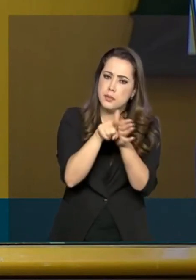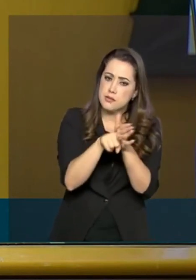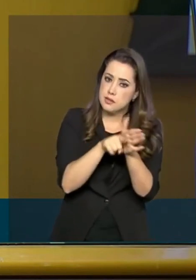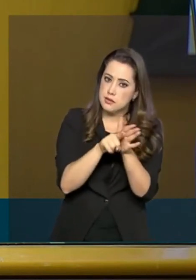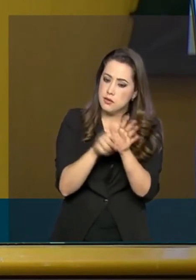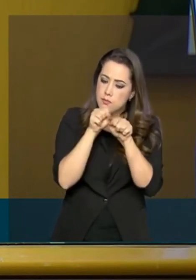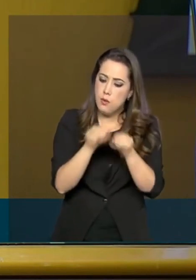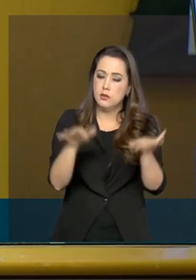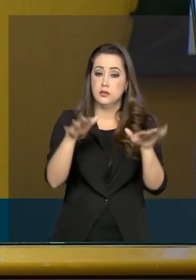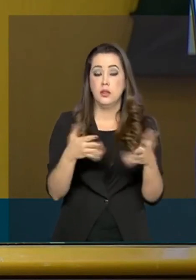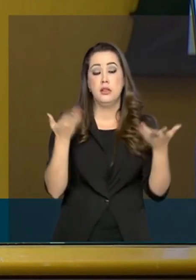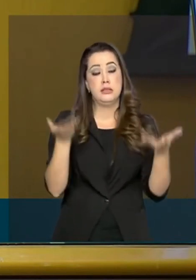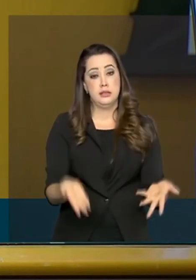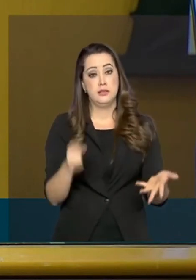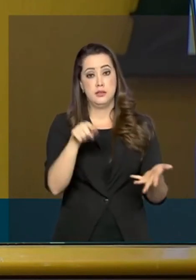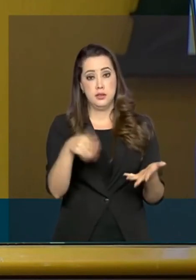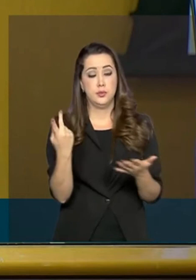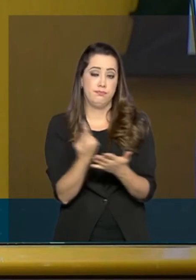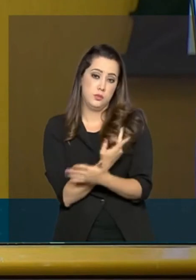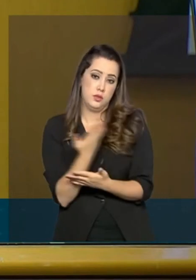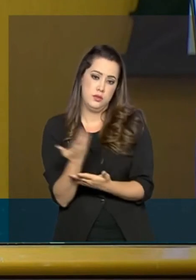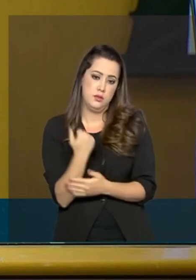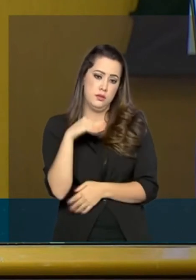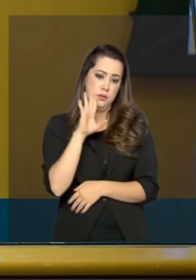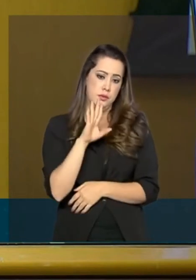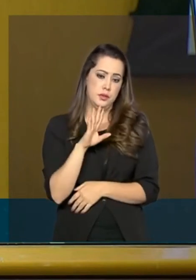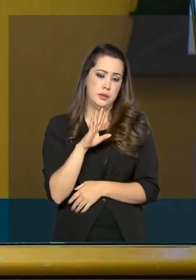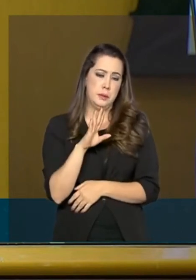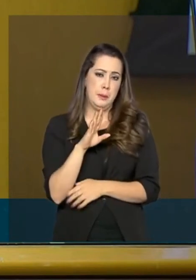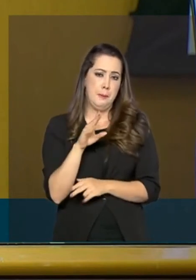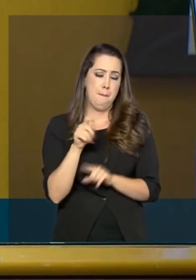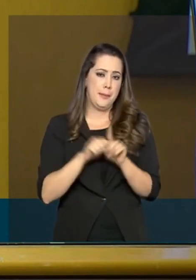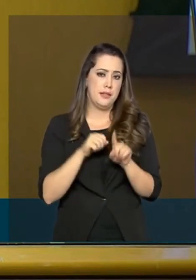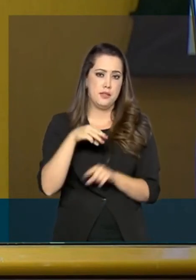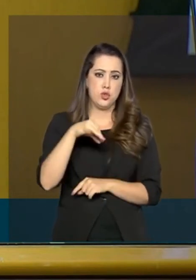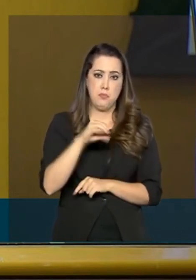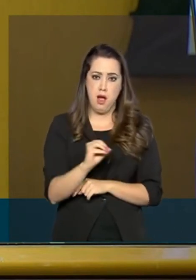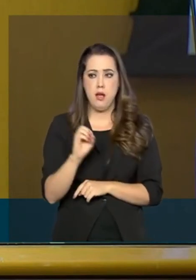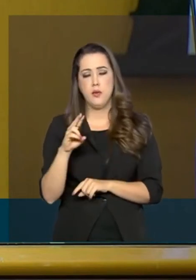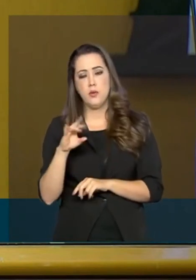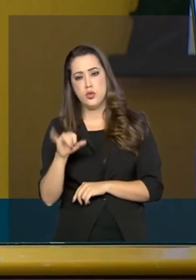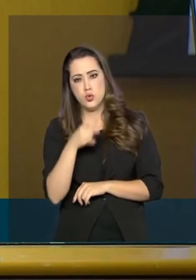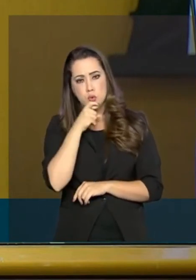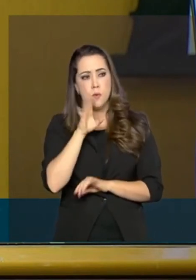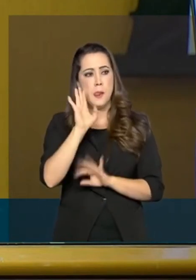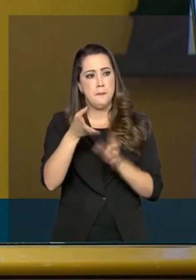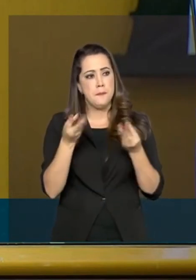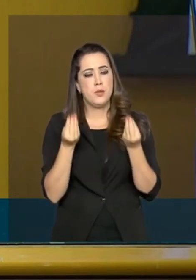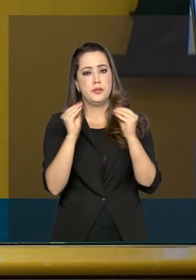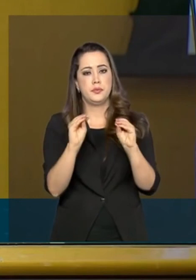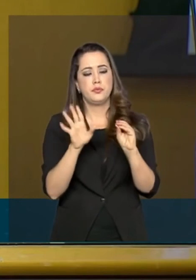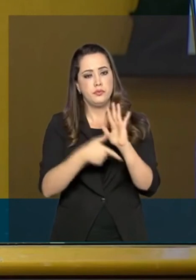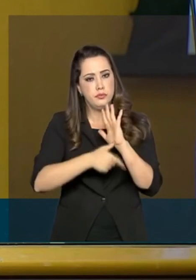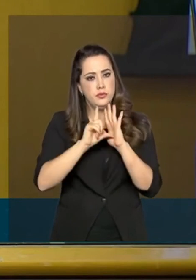campo e ficar aí sendo realizada entre maio e julho, para termos esses dados na mão e já ter